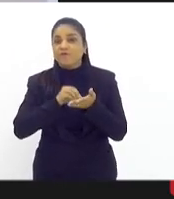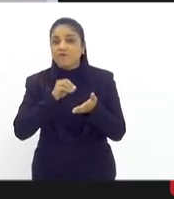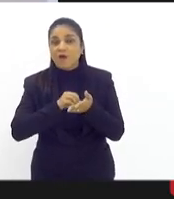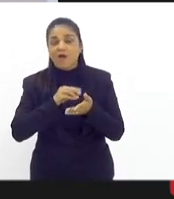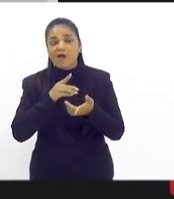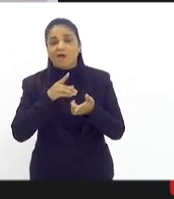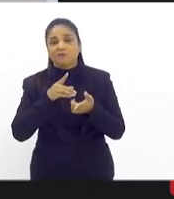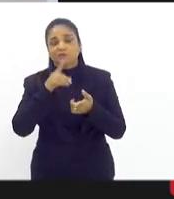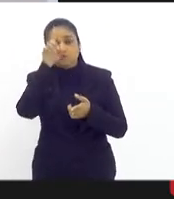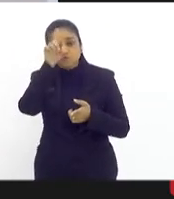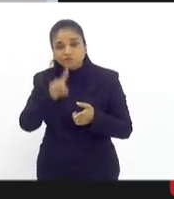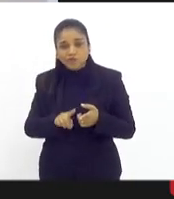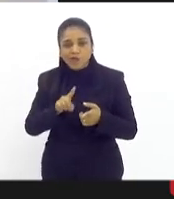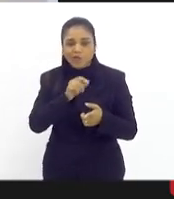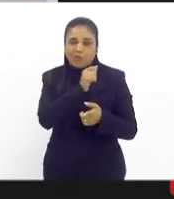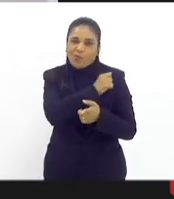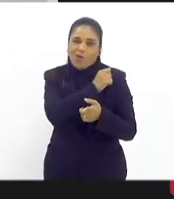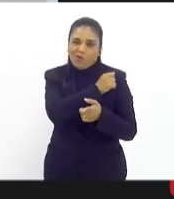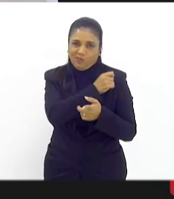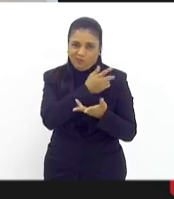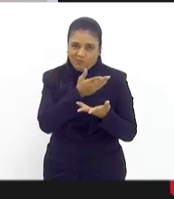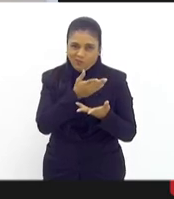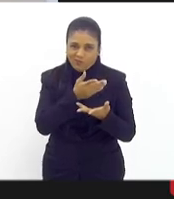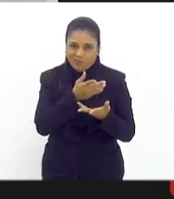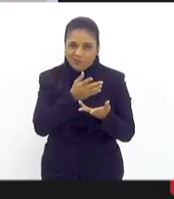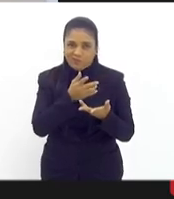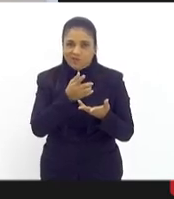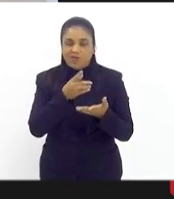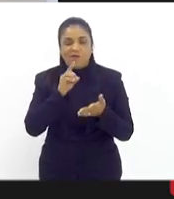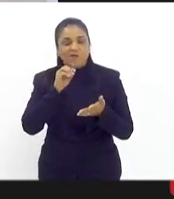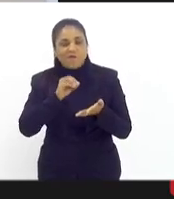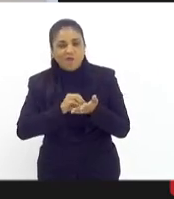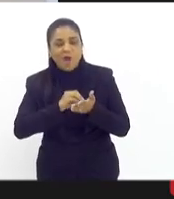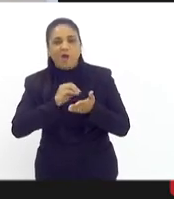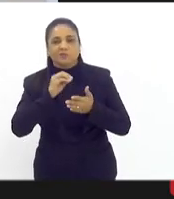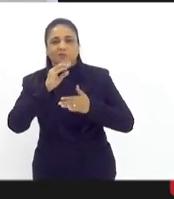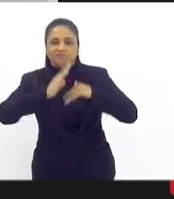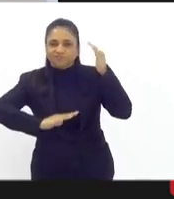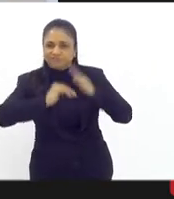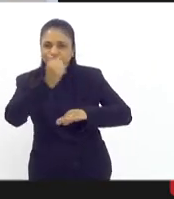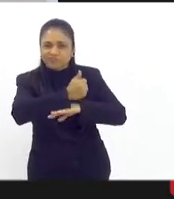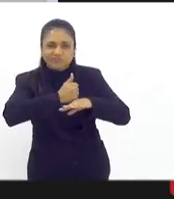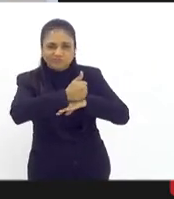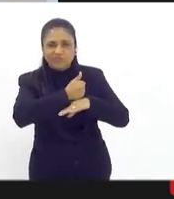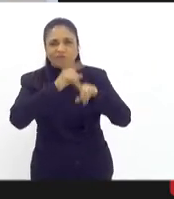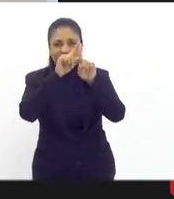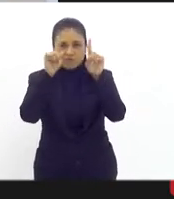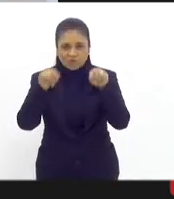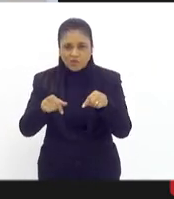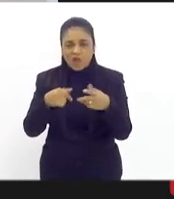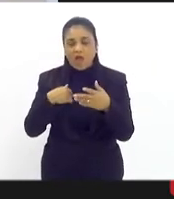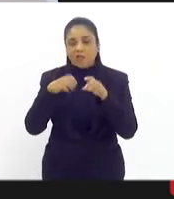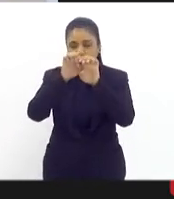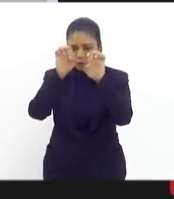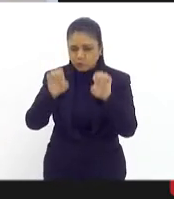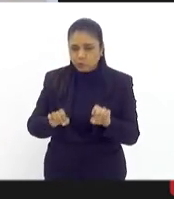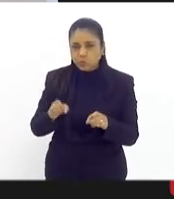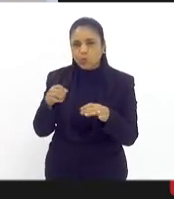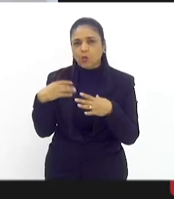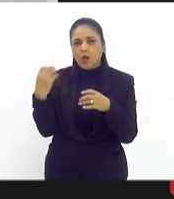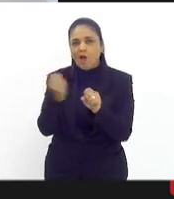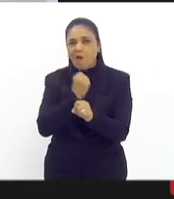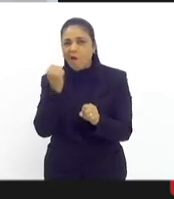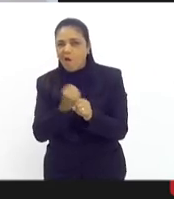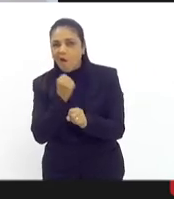do direito do nosso aluno. Então, a gente não tem uma série de funcionários, uma série de infraestrutura básica, né? Tanto de mão de obra, de